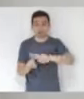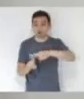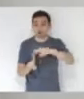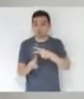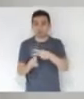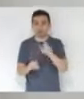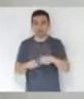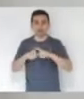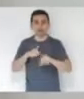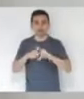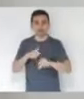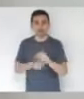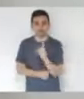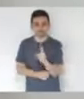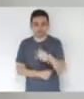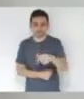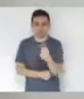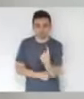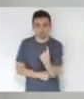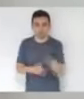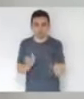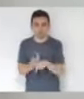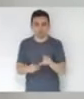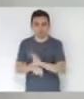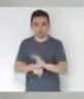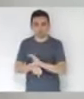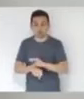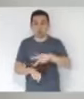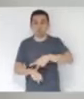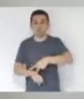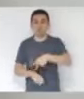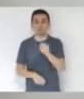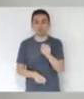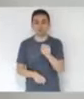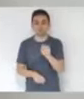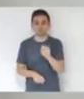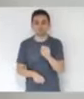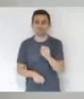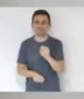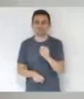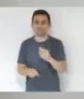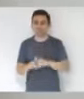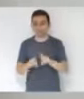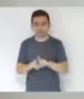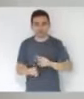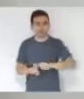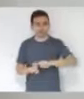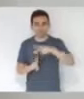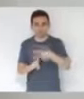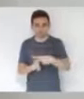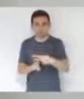Artigo 171 da Constituição, pós-graduação. Foi dobrado também os recursos destinados